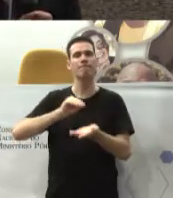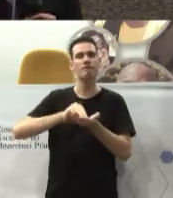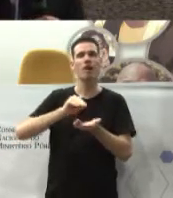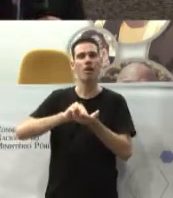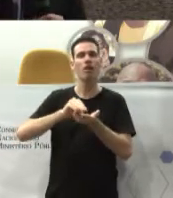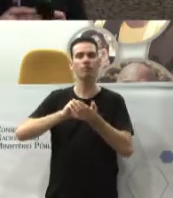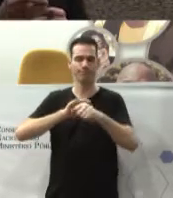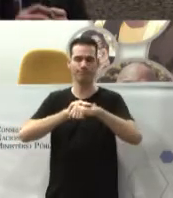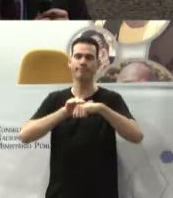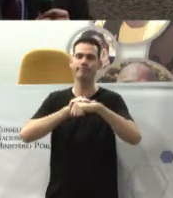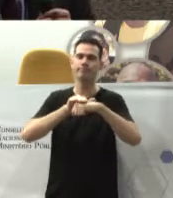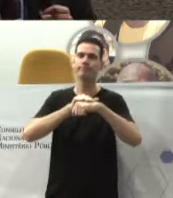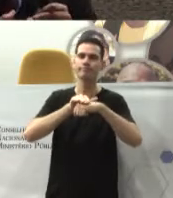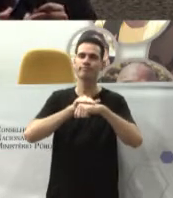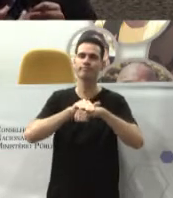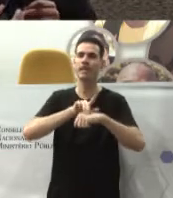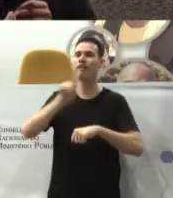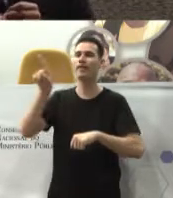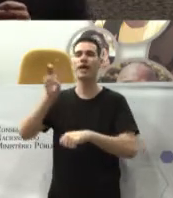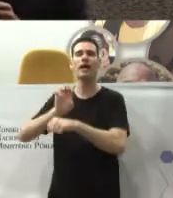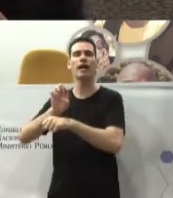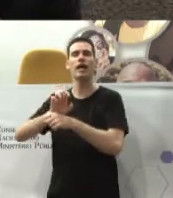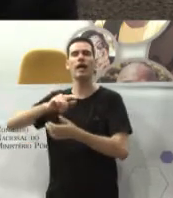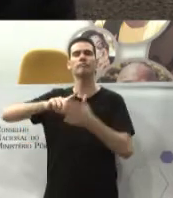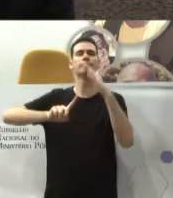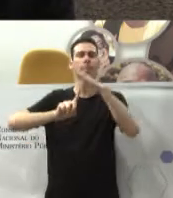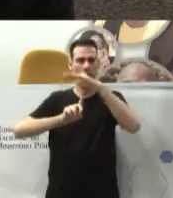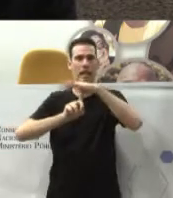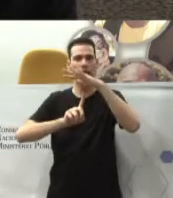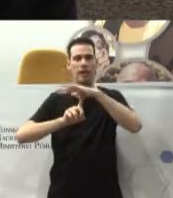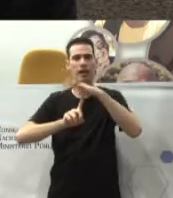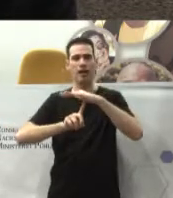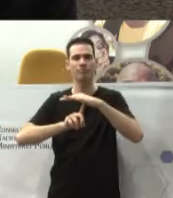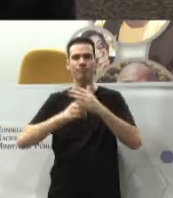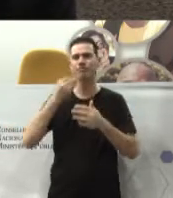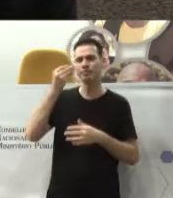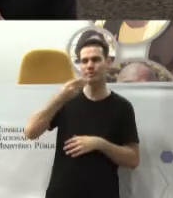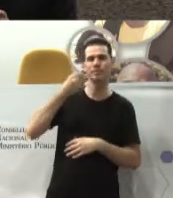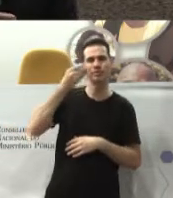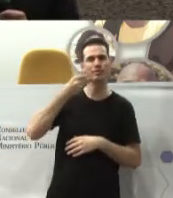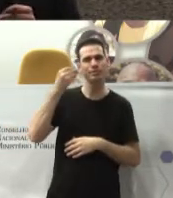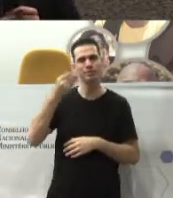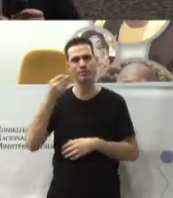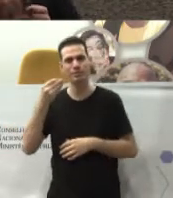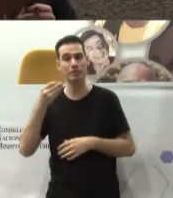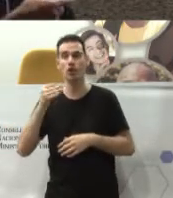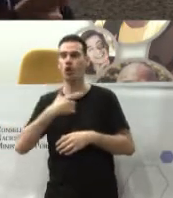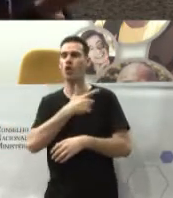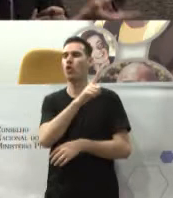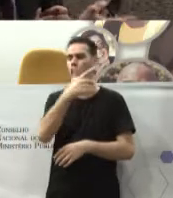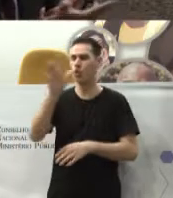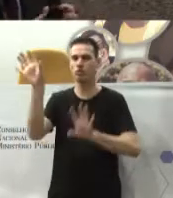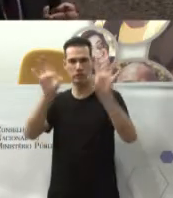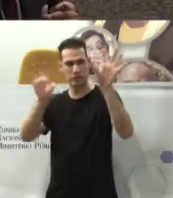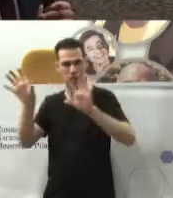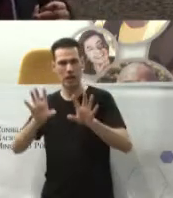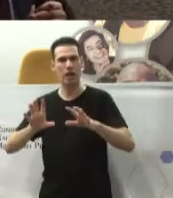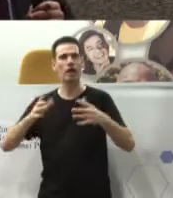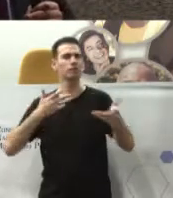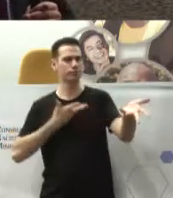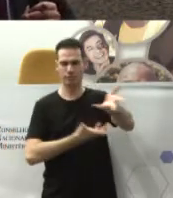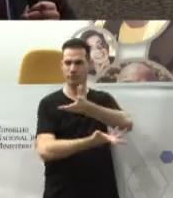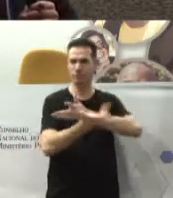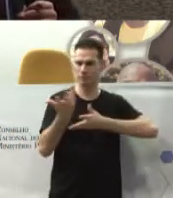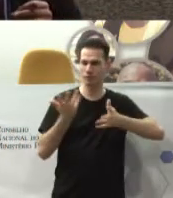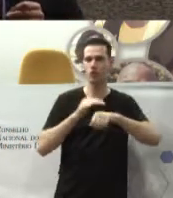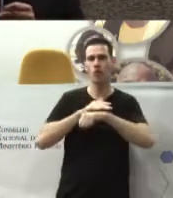alguns ministérios públicos do Paraná, mas que não são experiências consistentes ainda, de produção conjunta em áreas que outros colegas também dizem sobre